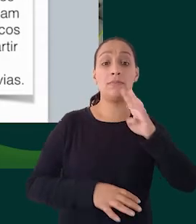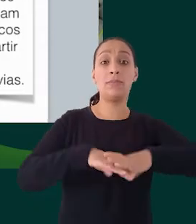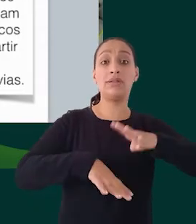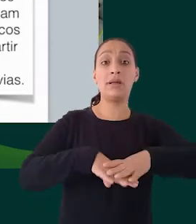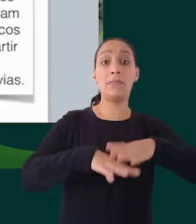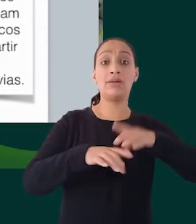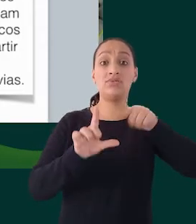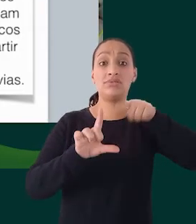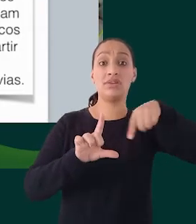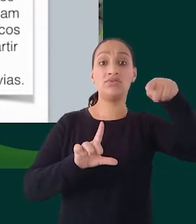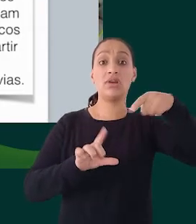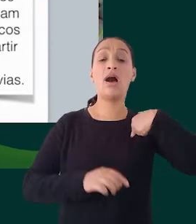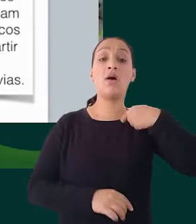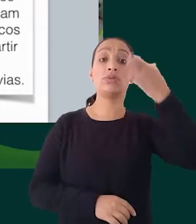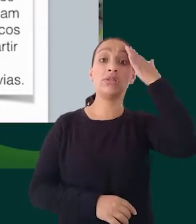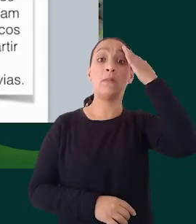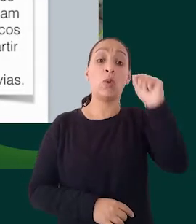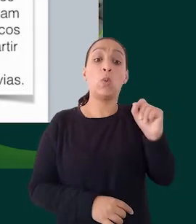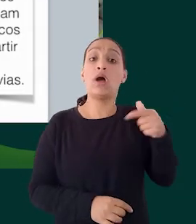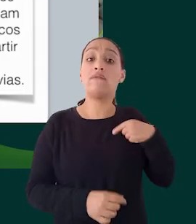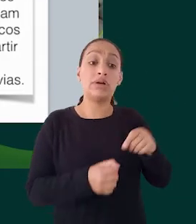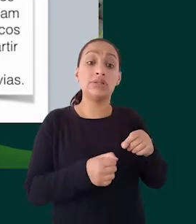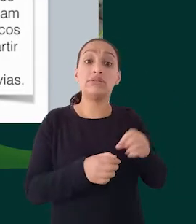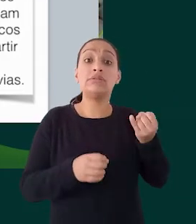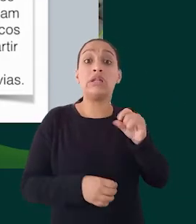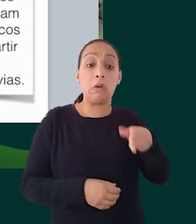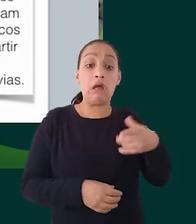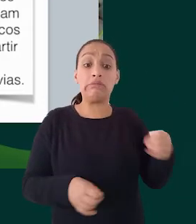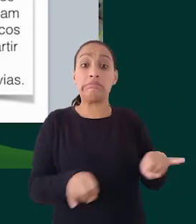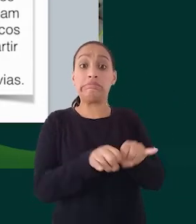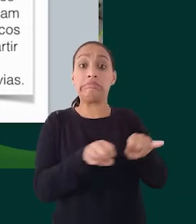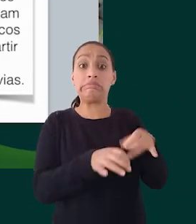que eu estou fazendo, senão eu posso estar fazendo bobagem, tá?